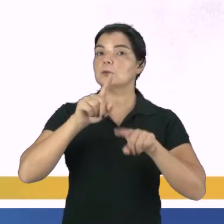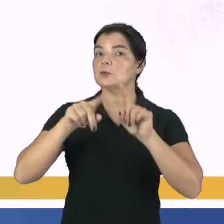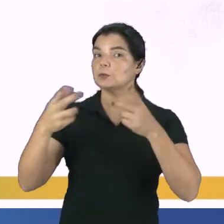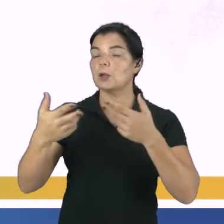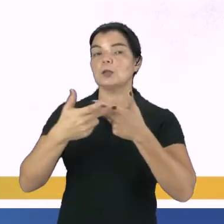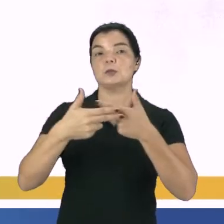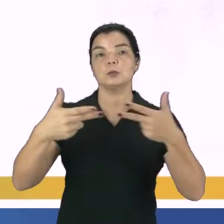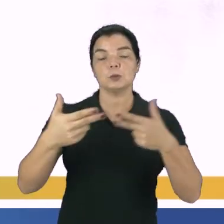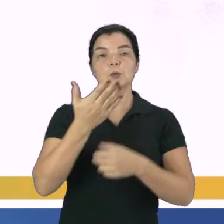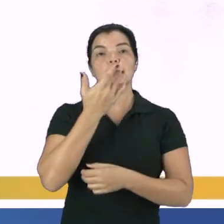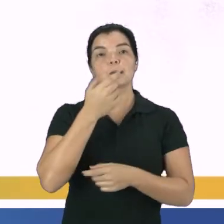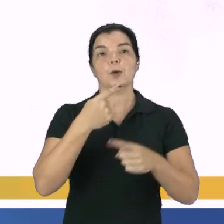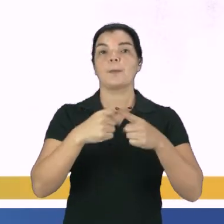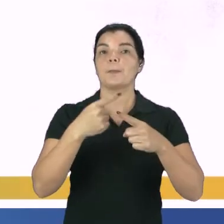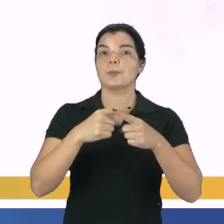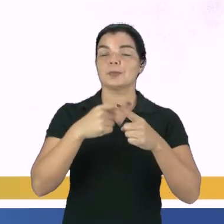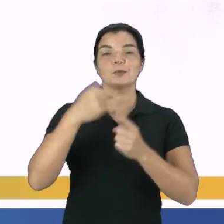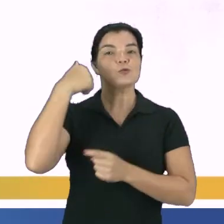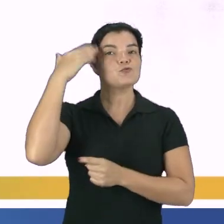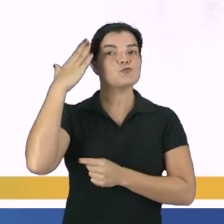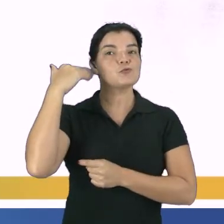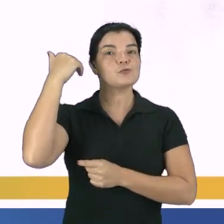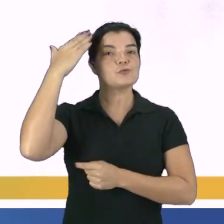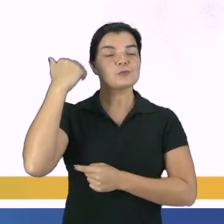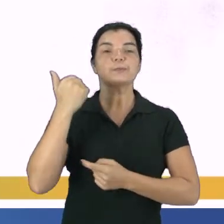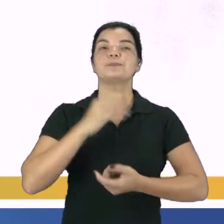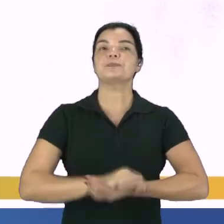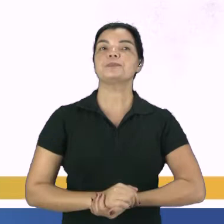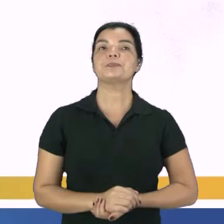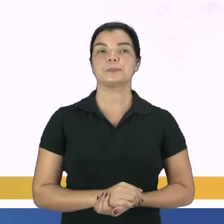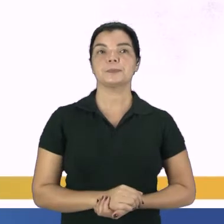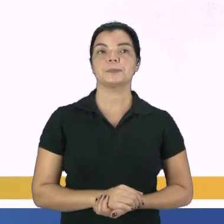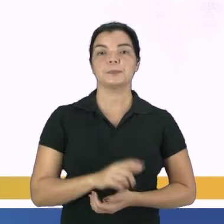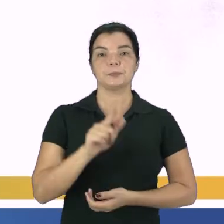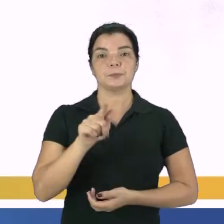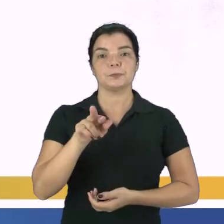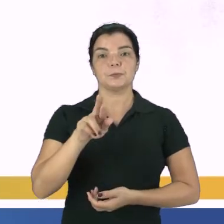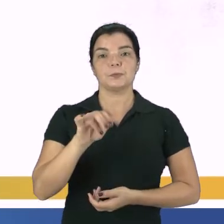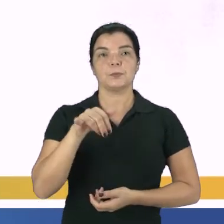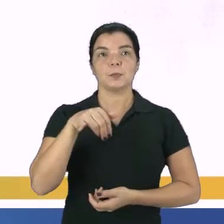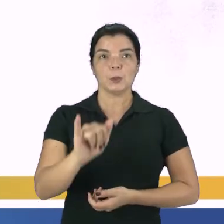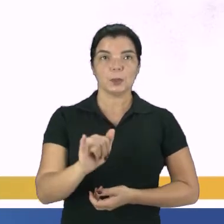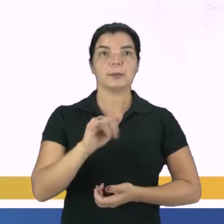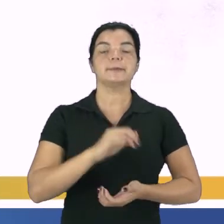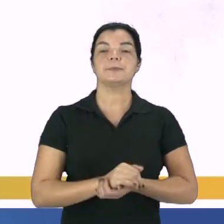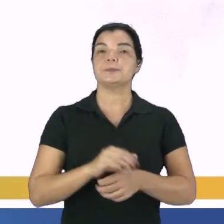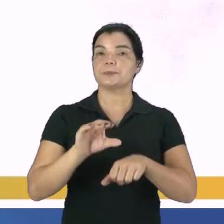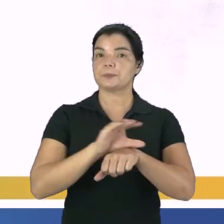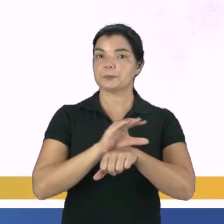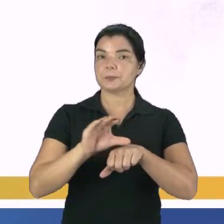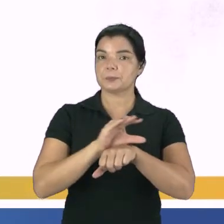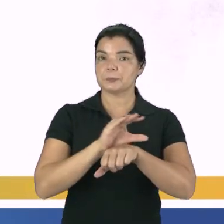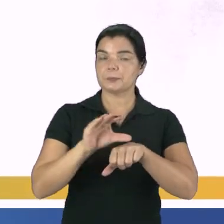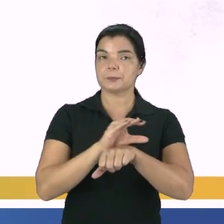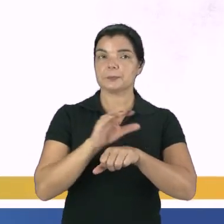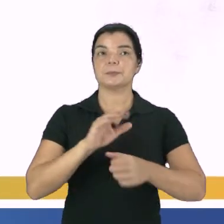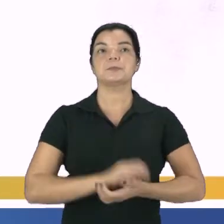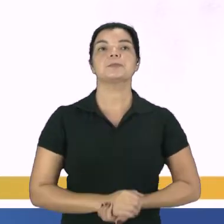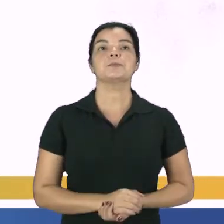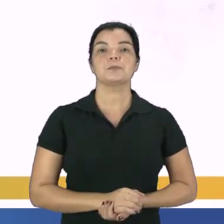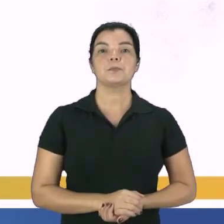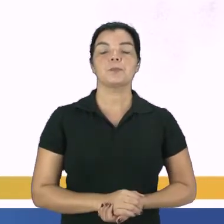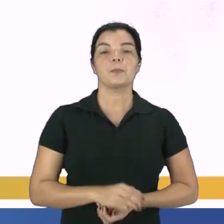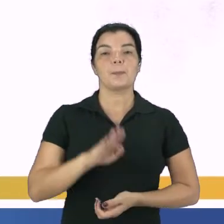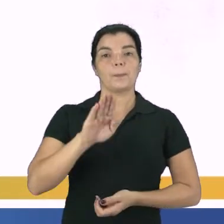de cabelo por causa das queridas tinturas, né? Então vamos lá. Gray, cinza ou aquele cabelo